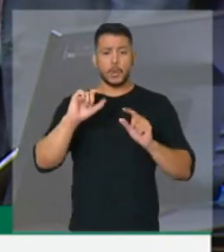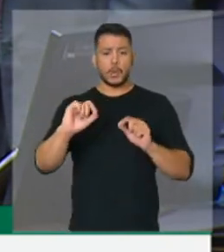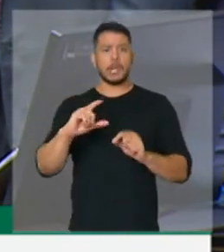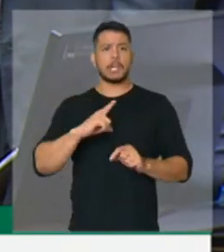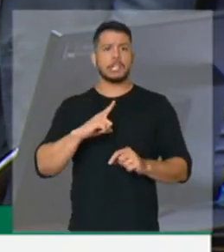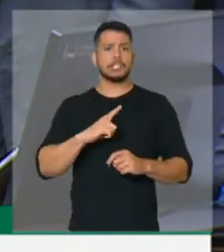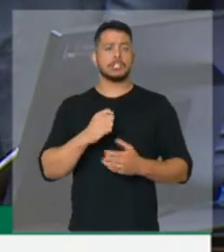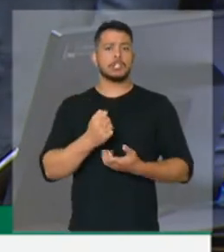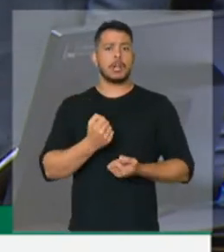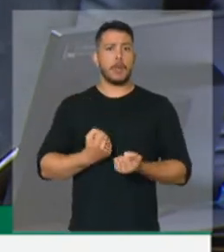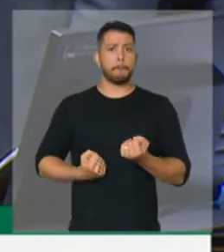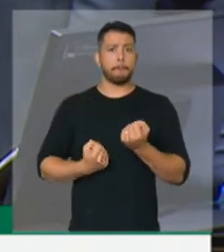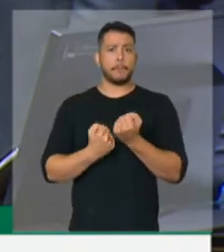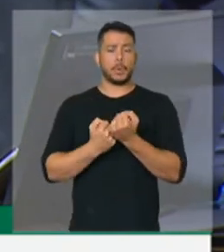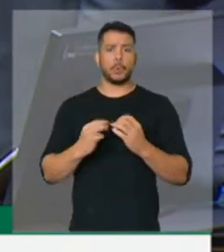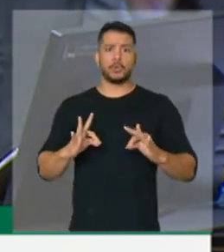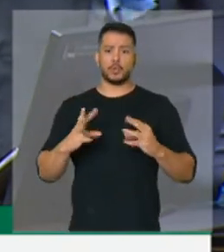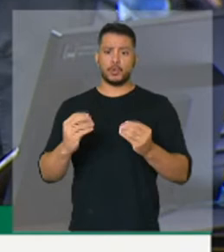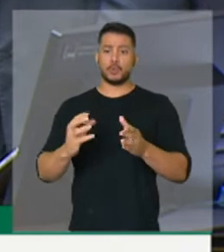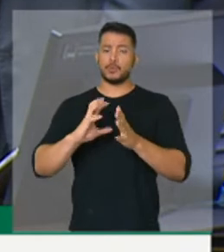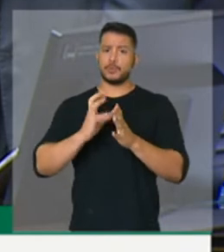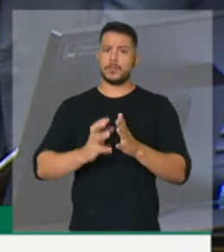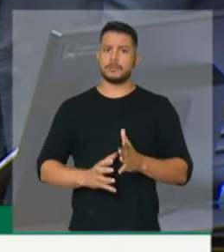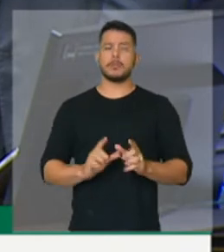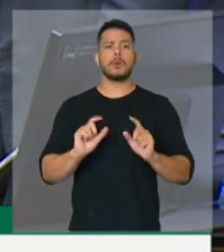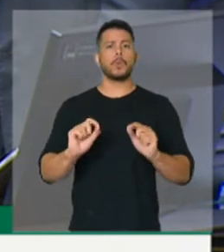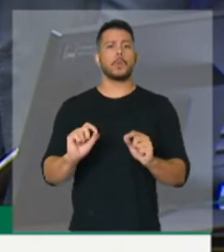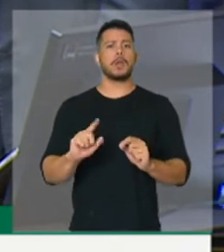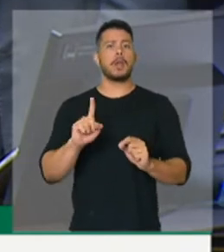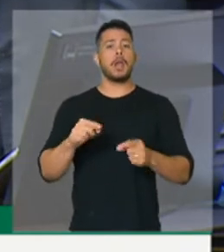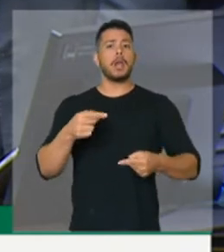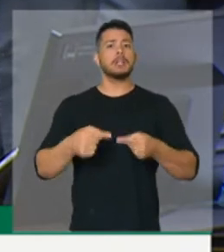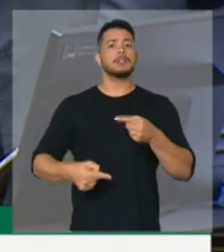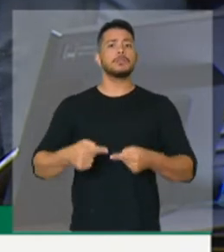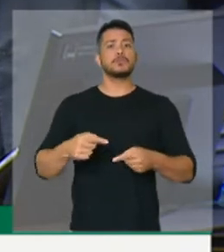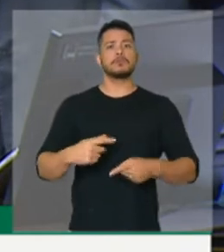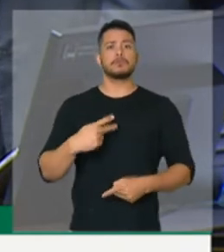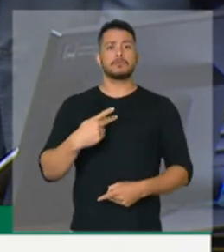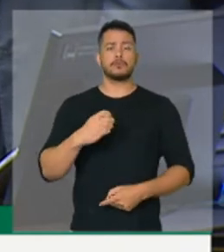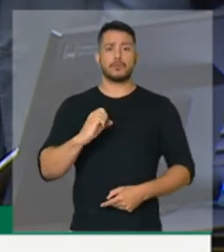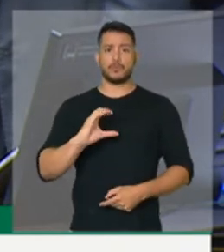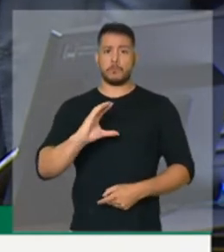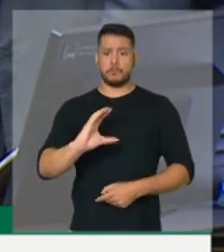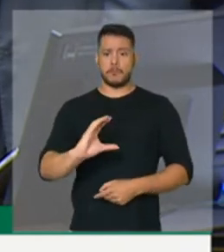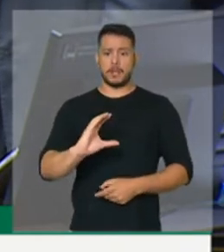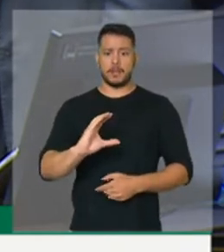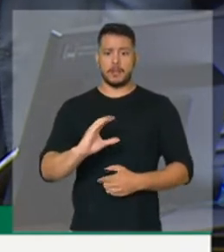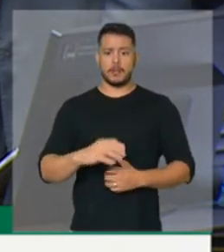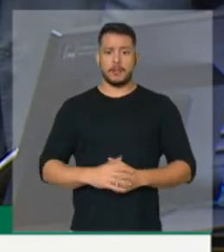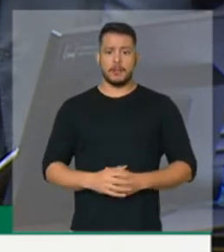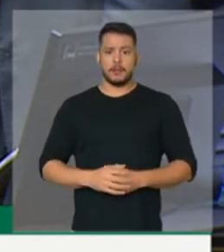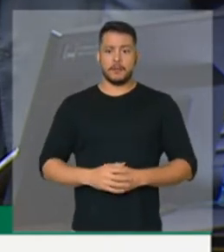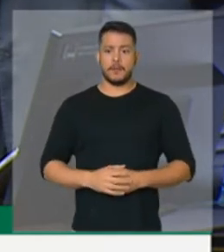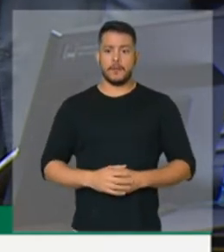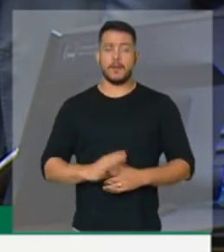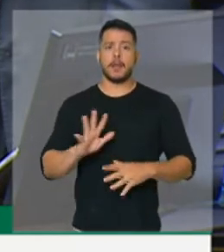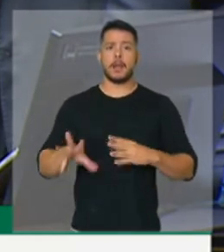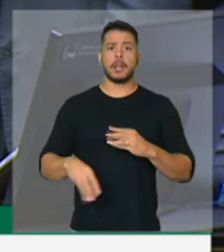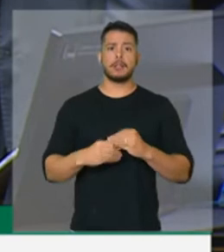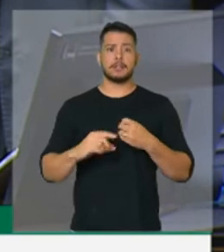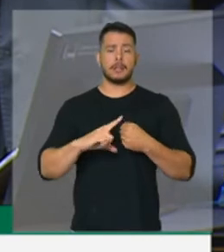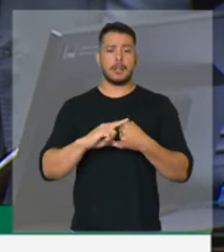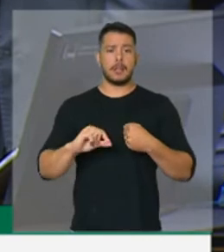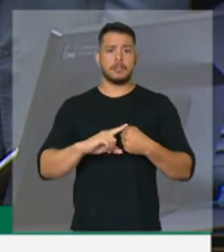bancadas. Discussão em primeiro turno da proposta de emenda à Constituição de 17, que acrescenta o artigo 18-A, o ato